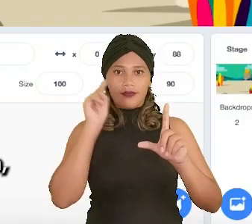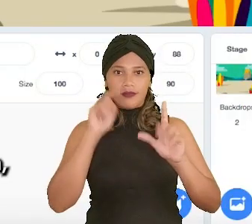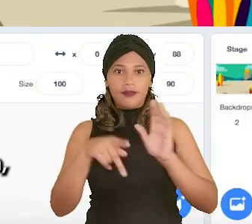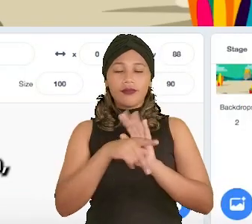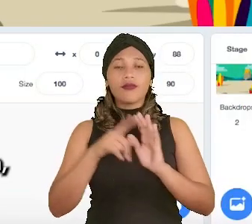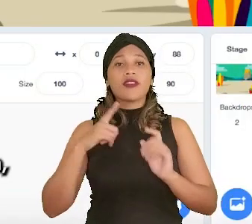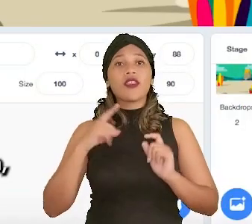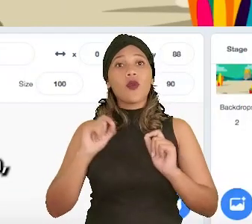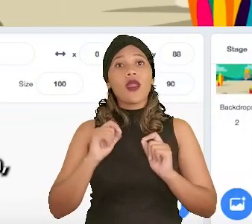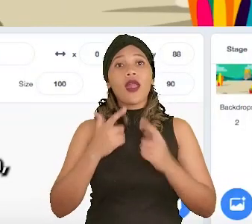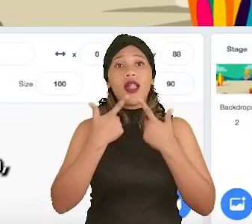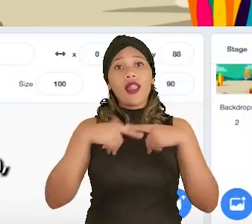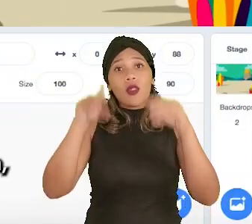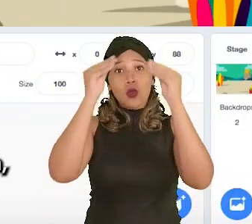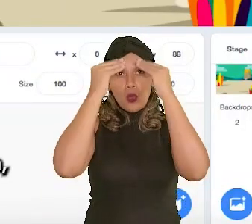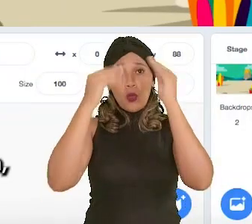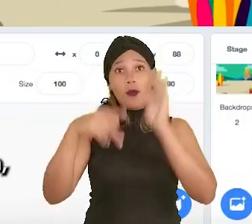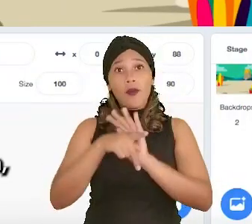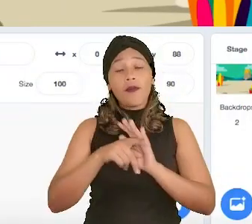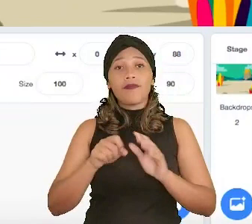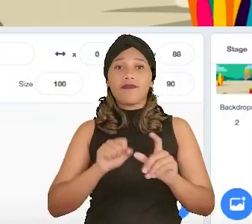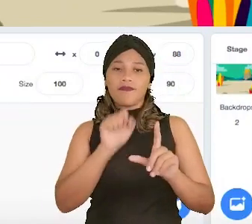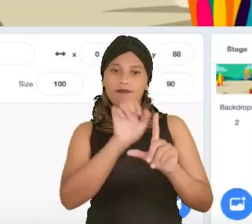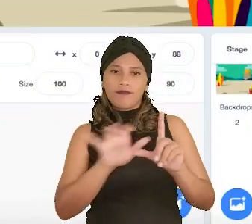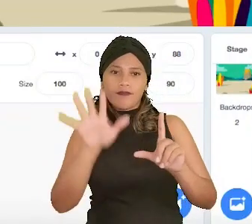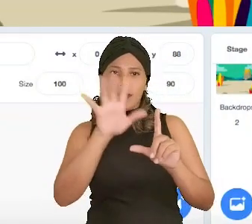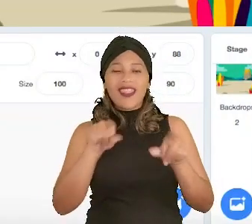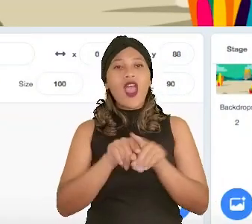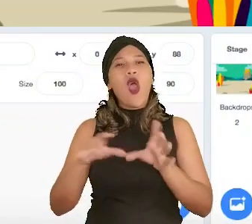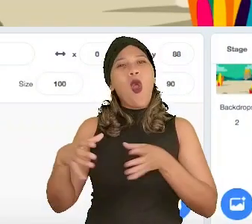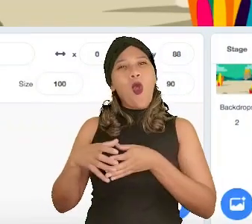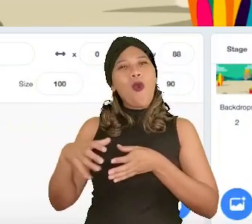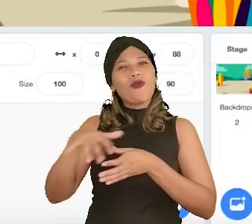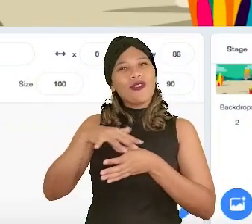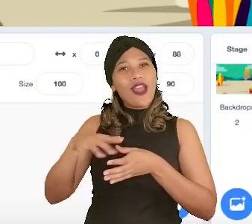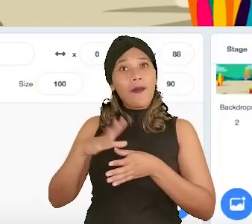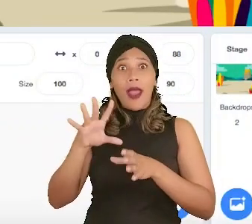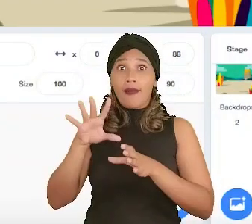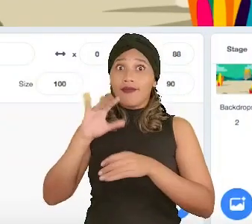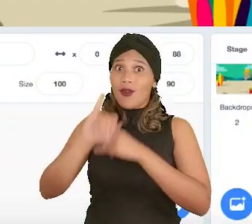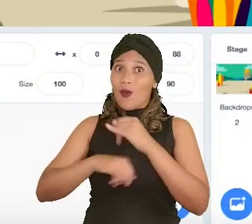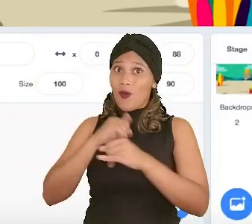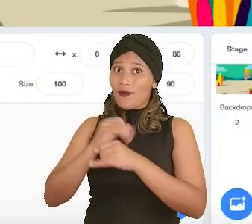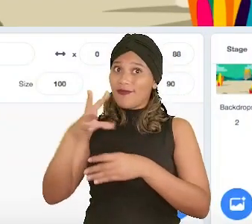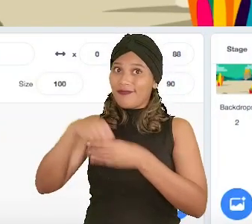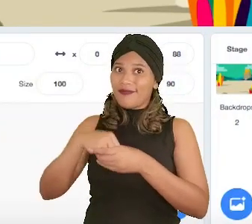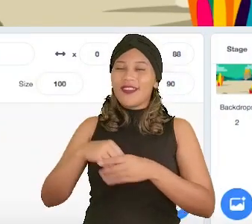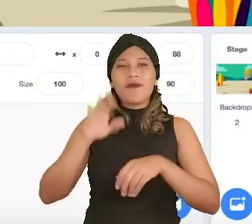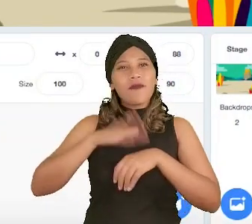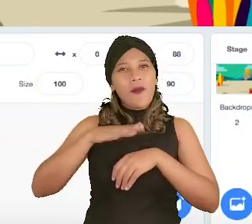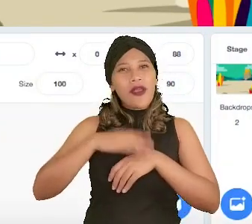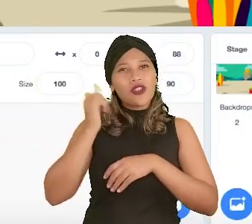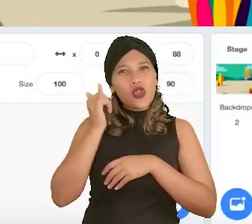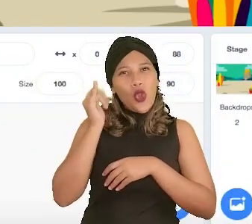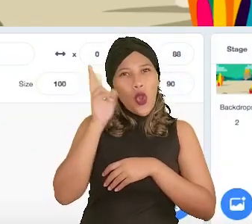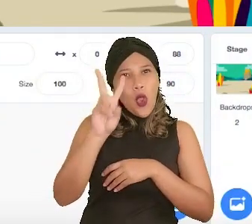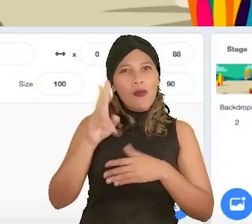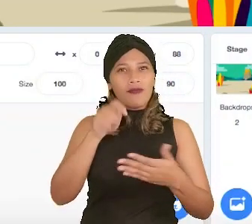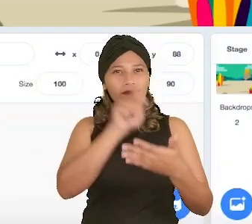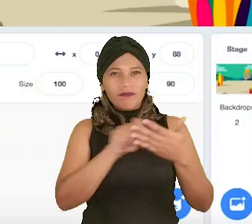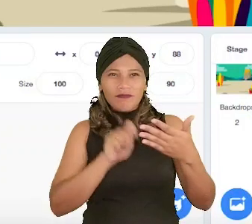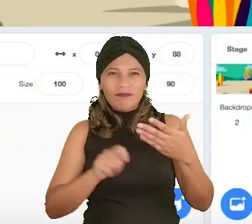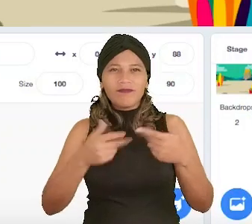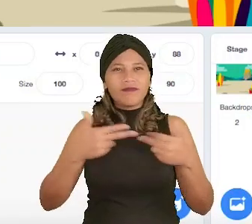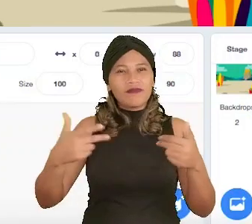da Scratch, que é uma linguagem de programação e uma comunidade online, onde você pode criar suas próprias histórias, jogos